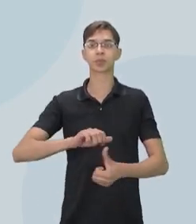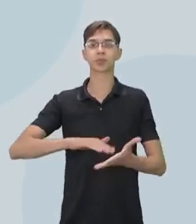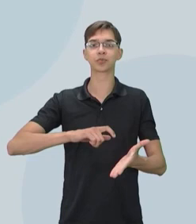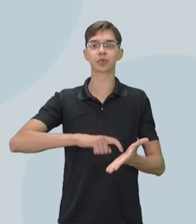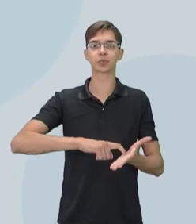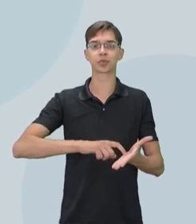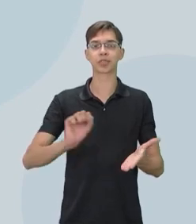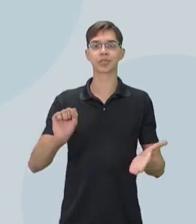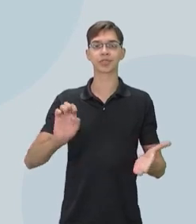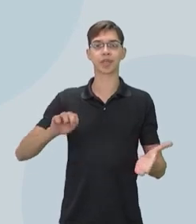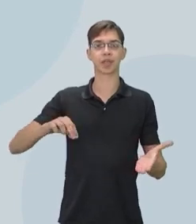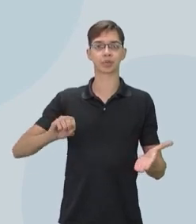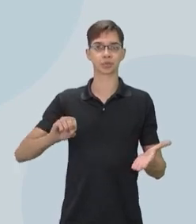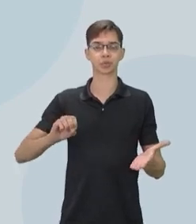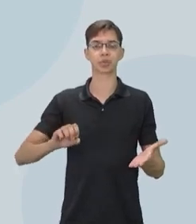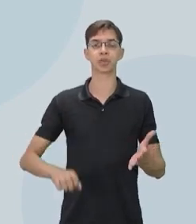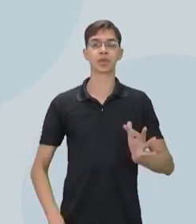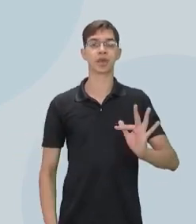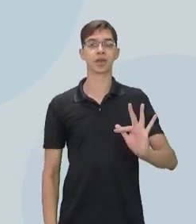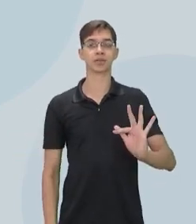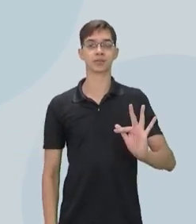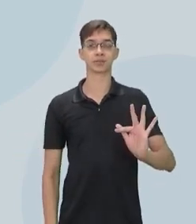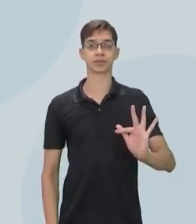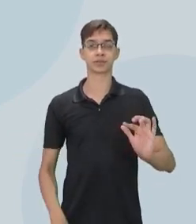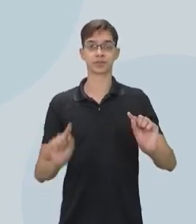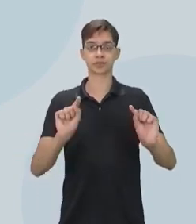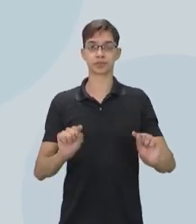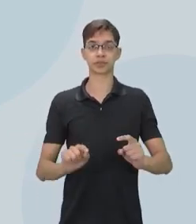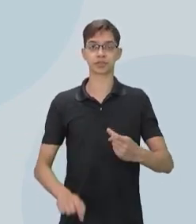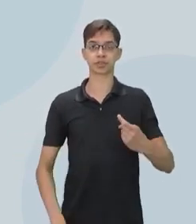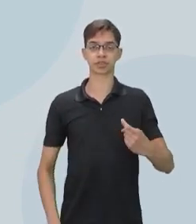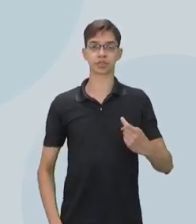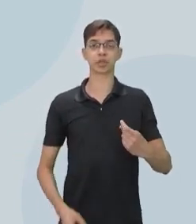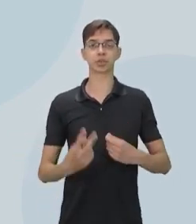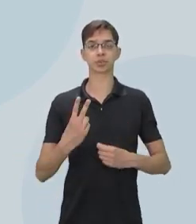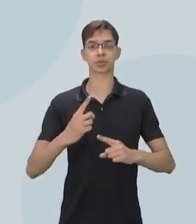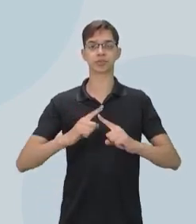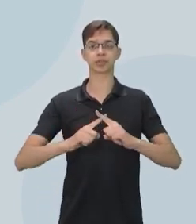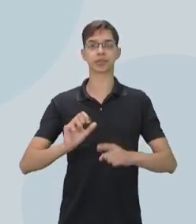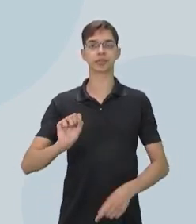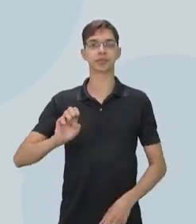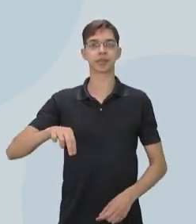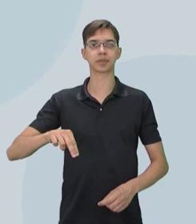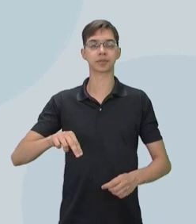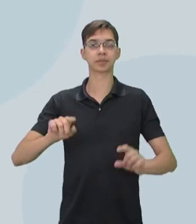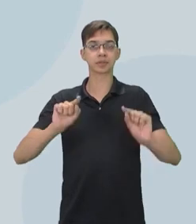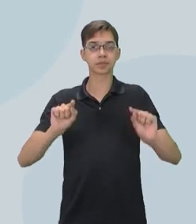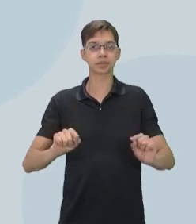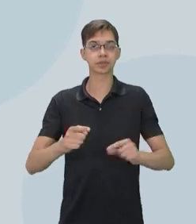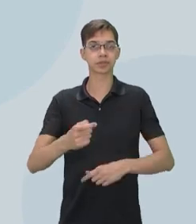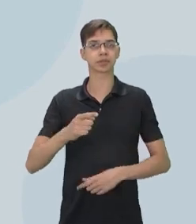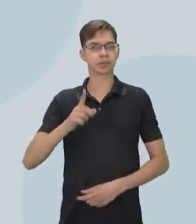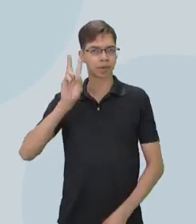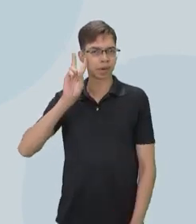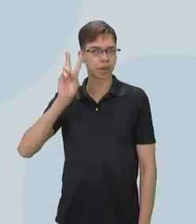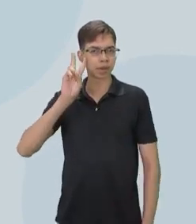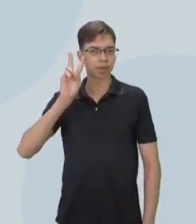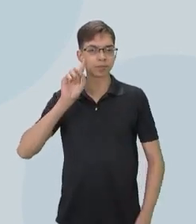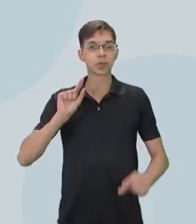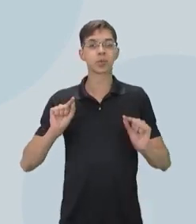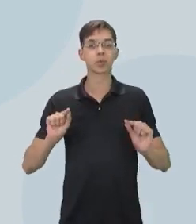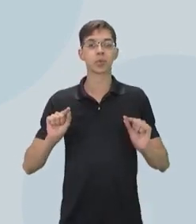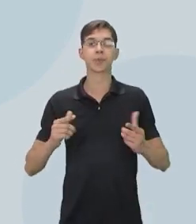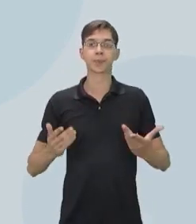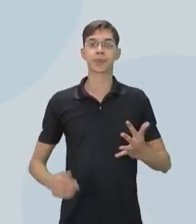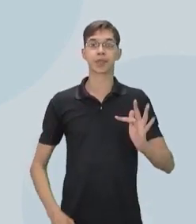por f de x igual a 2 vezes seno de x. Lembrando lá da habilidade, né? Então, f de x